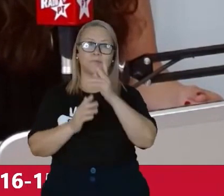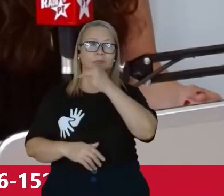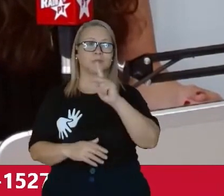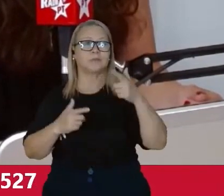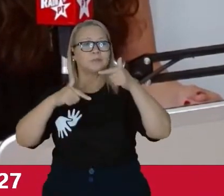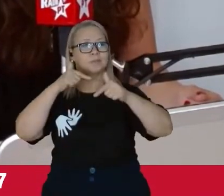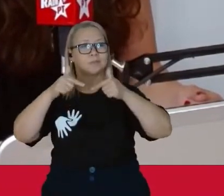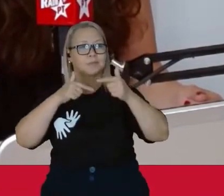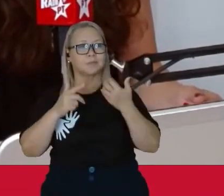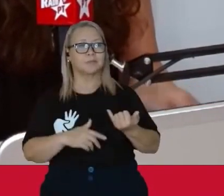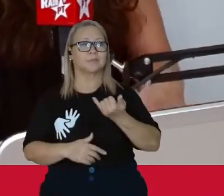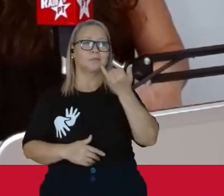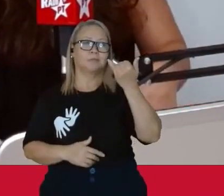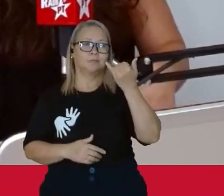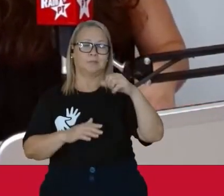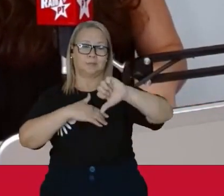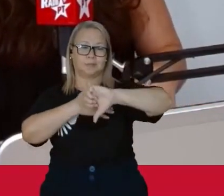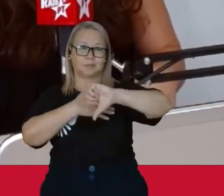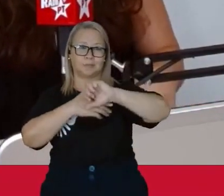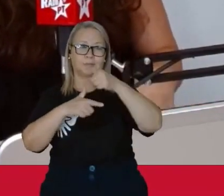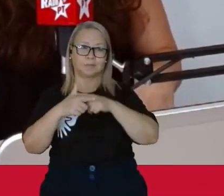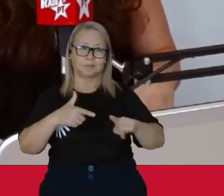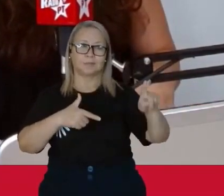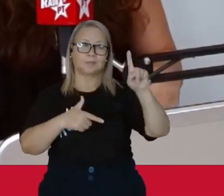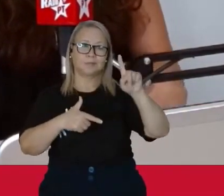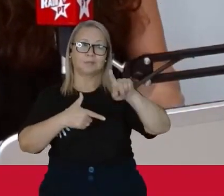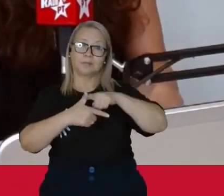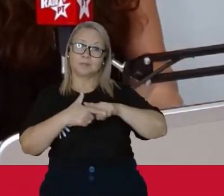país vive. Eu que agradeço. Valeu.